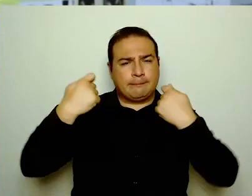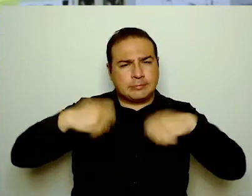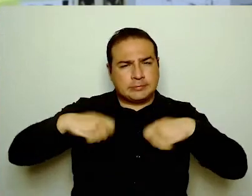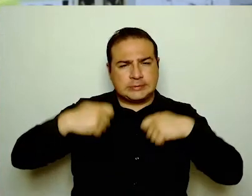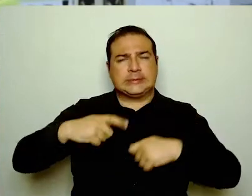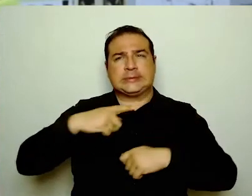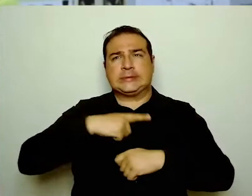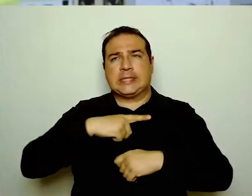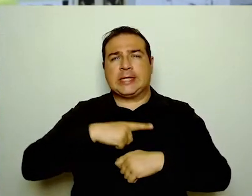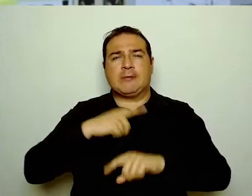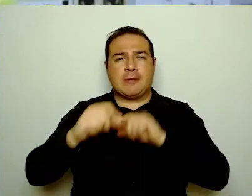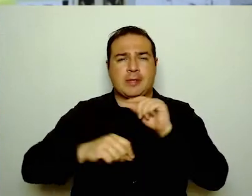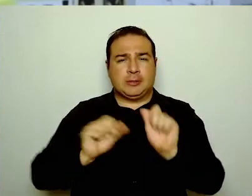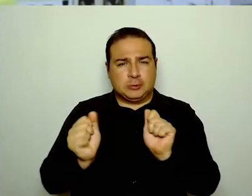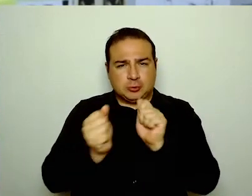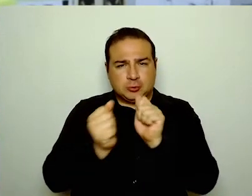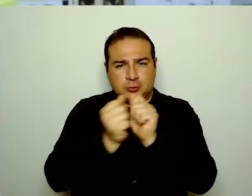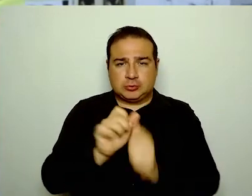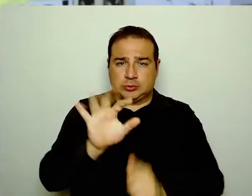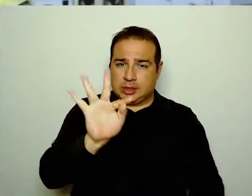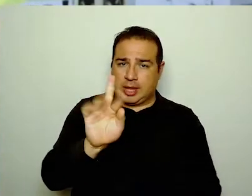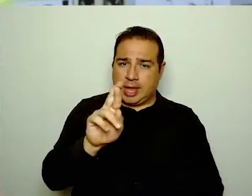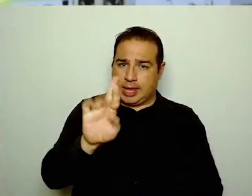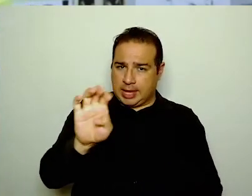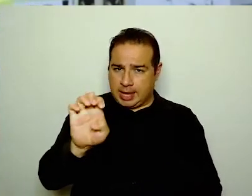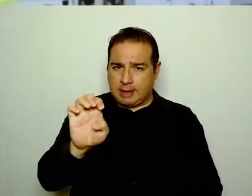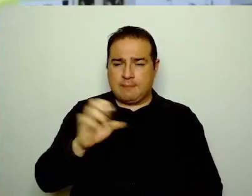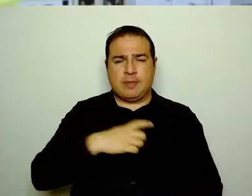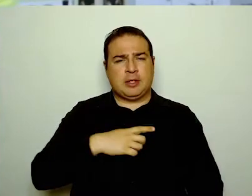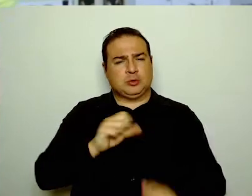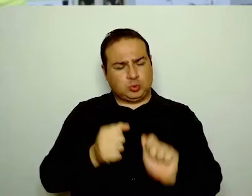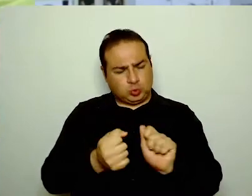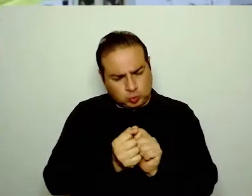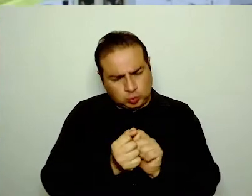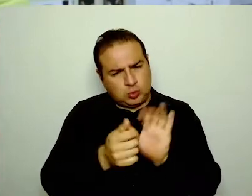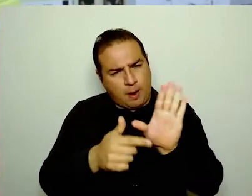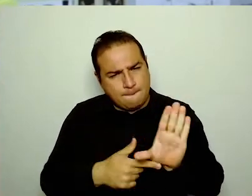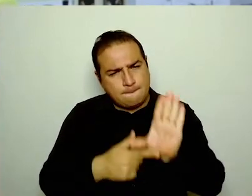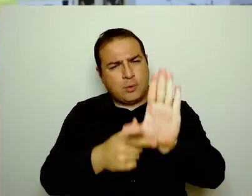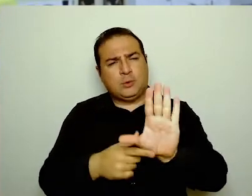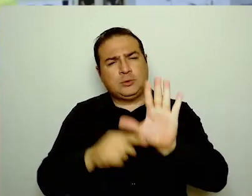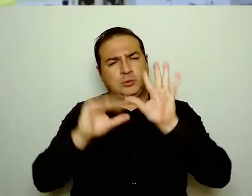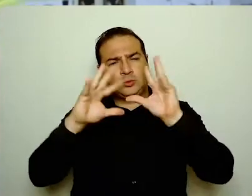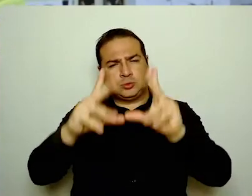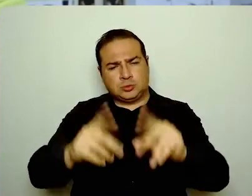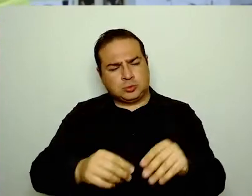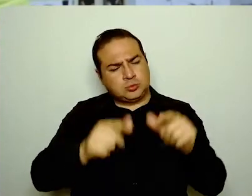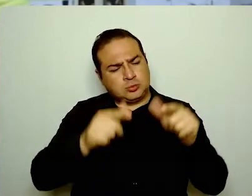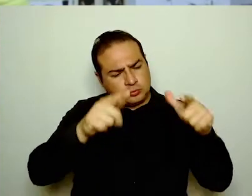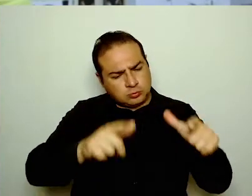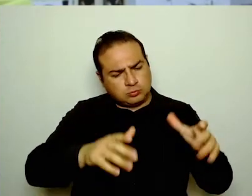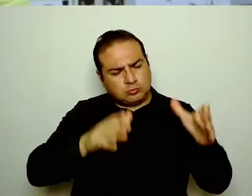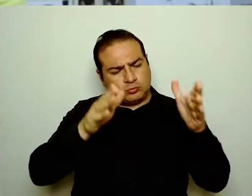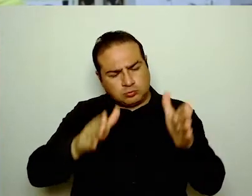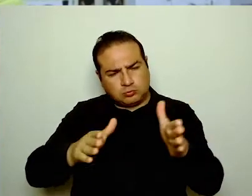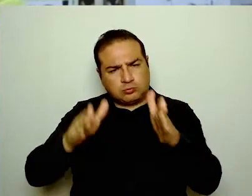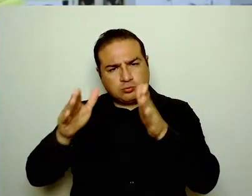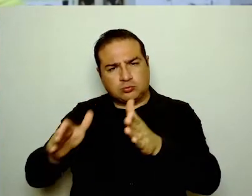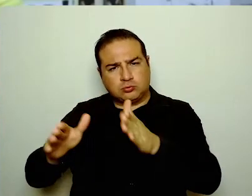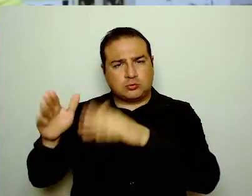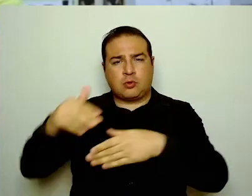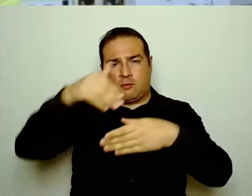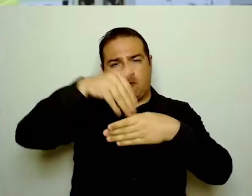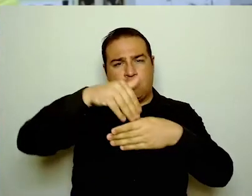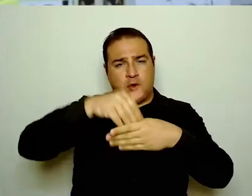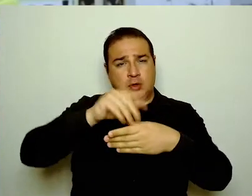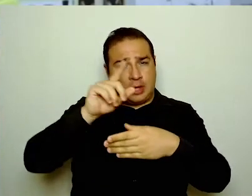país, porque nós precisamos de, junto com o TRE, fazer uma frente de apoio para que tudo transcorra da